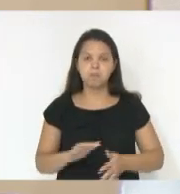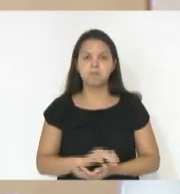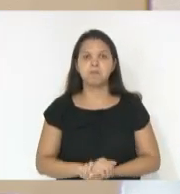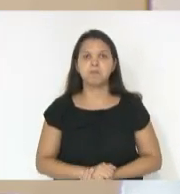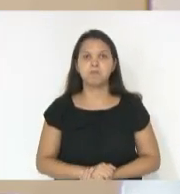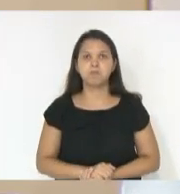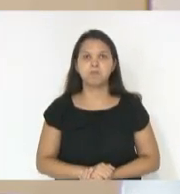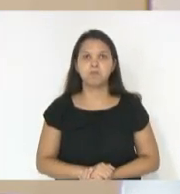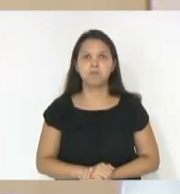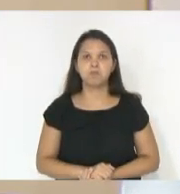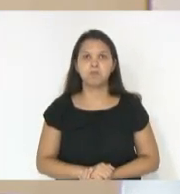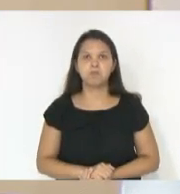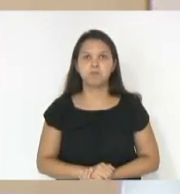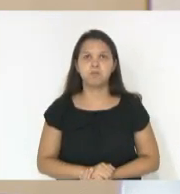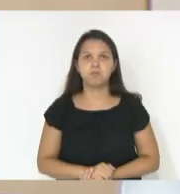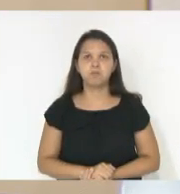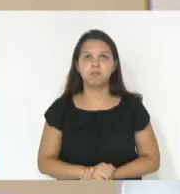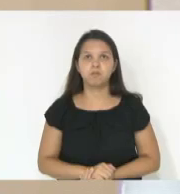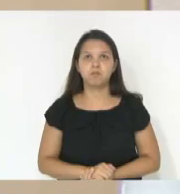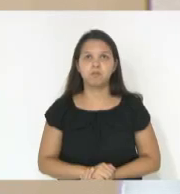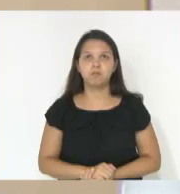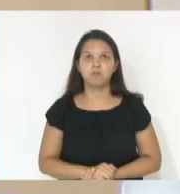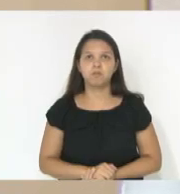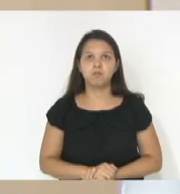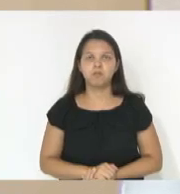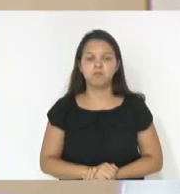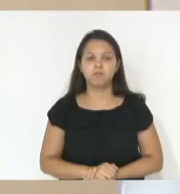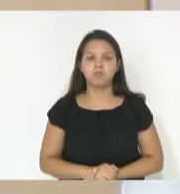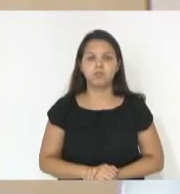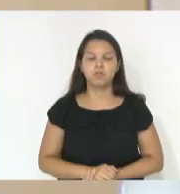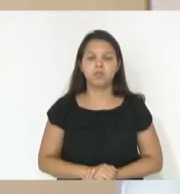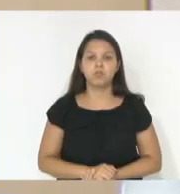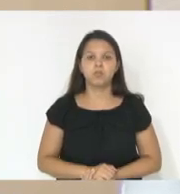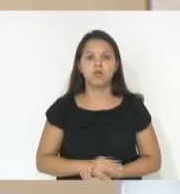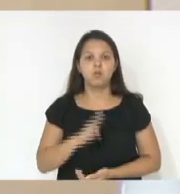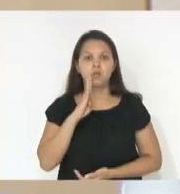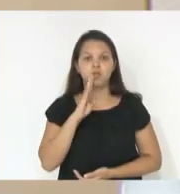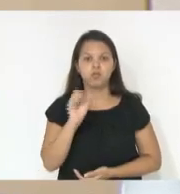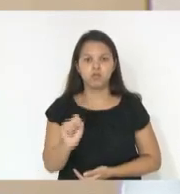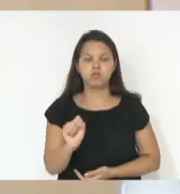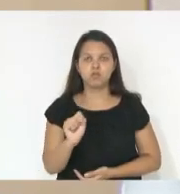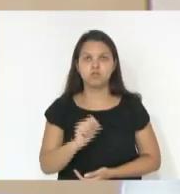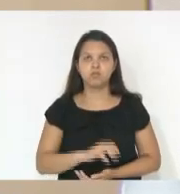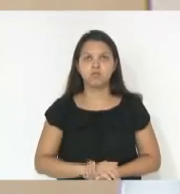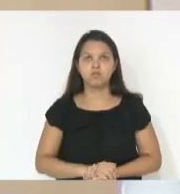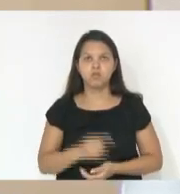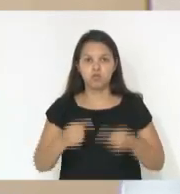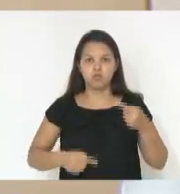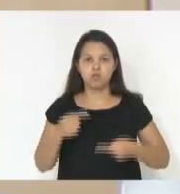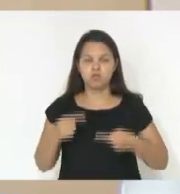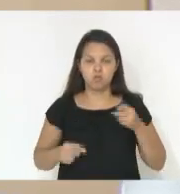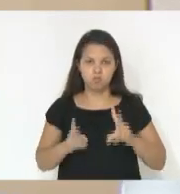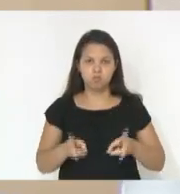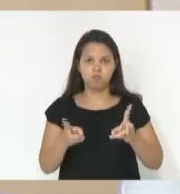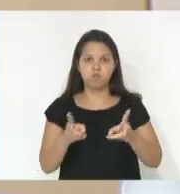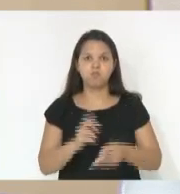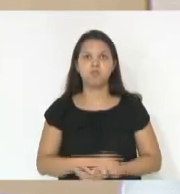Não, vou votar contra. Com a palavra, deputado Bruno Souza. Ainda em discussão.